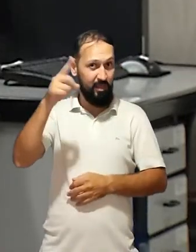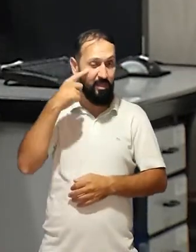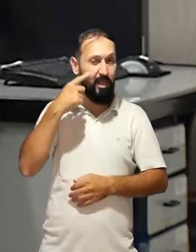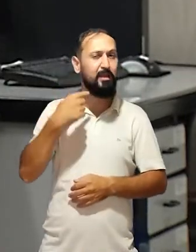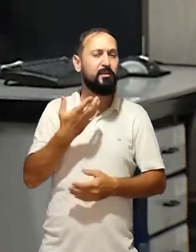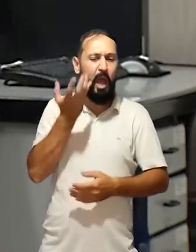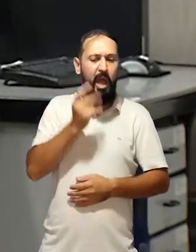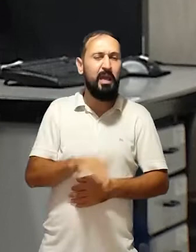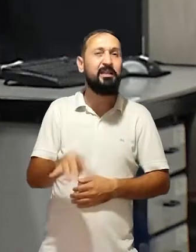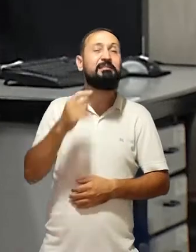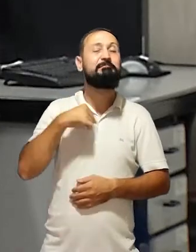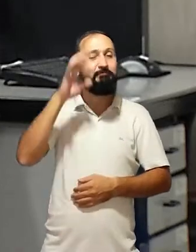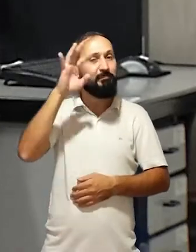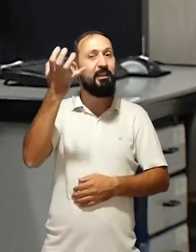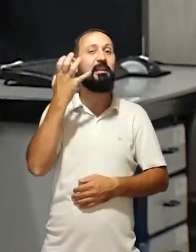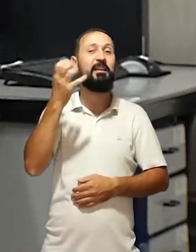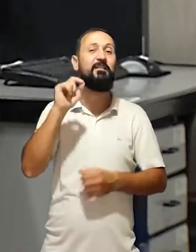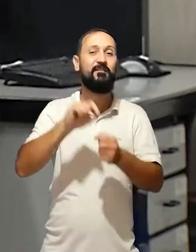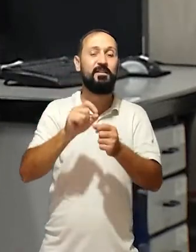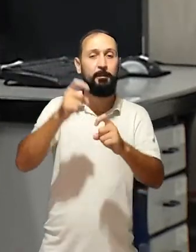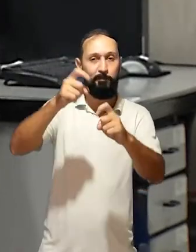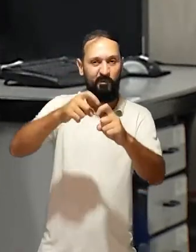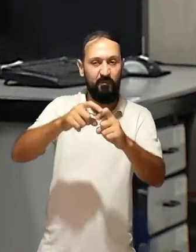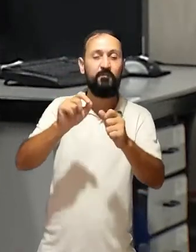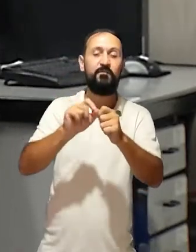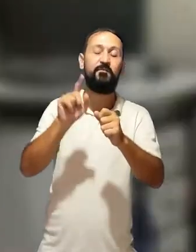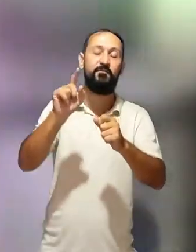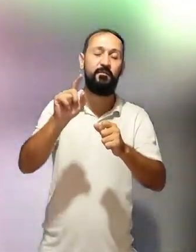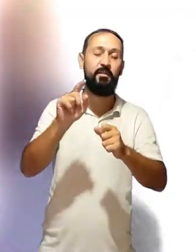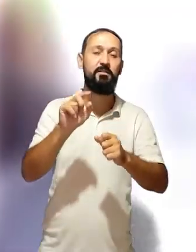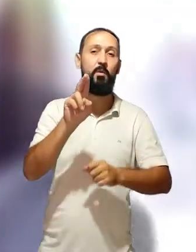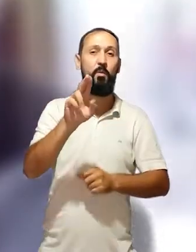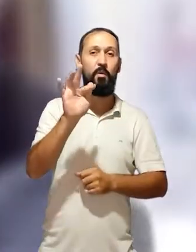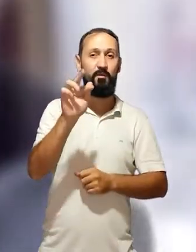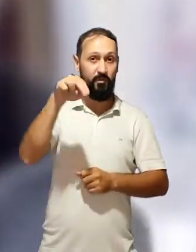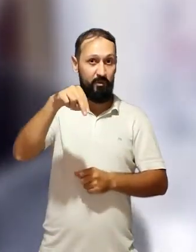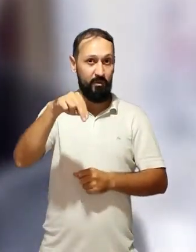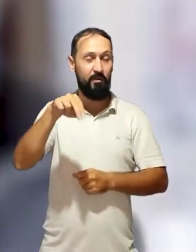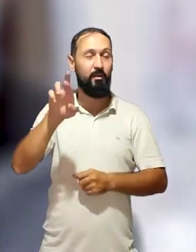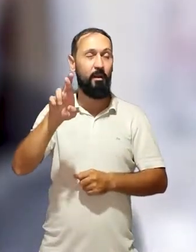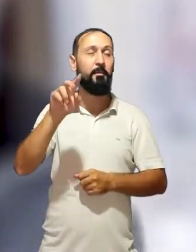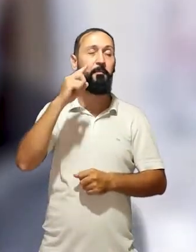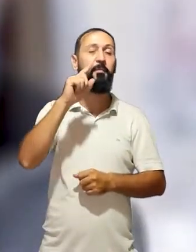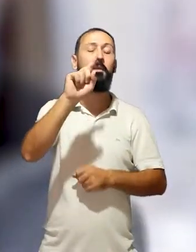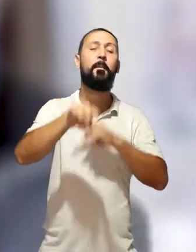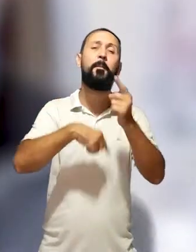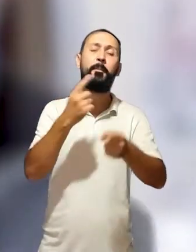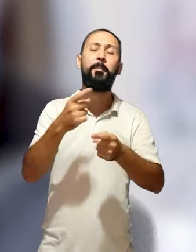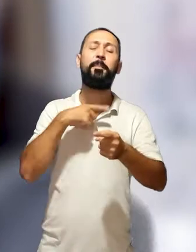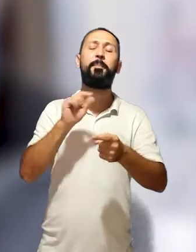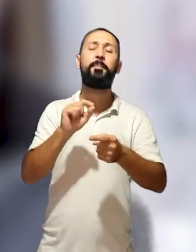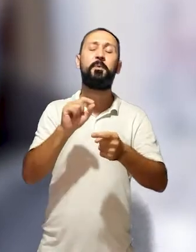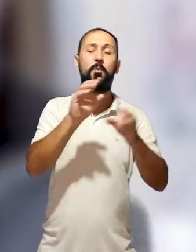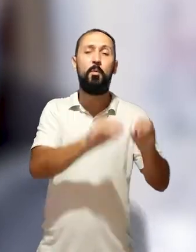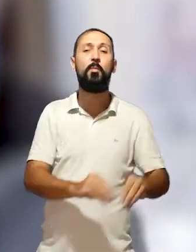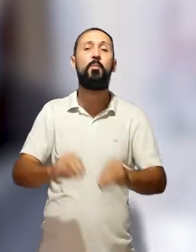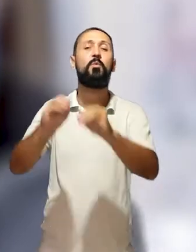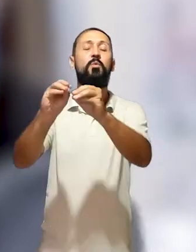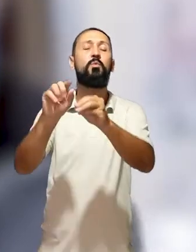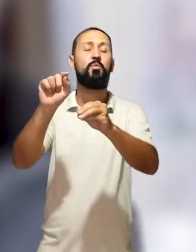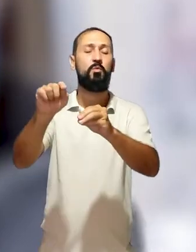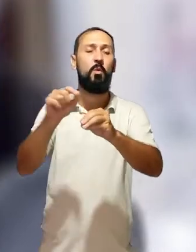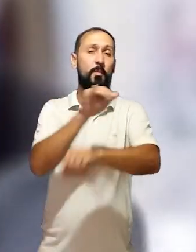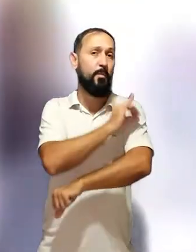Desde criança, sonhava em ser médico, fez medicina na Universidade Federal do Rio Grande do Norte e depois de formado se mudou para o